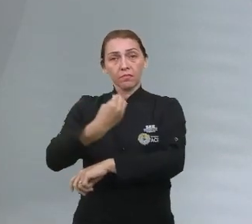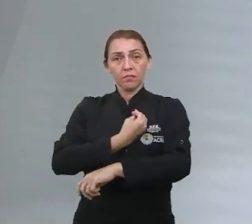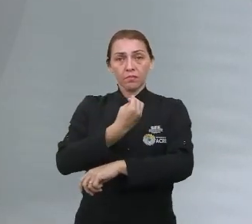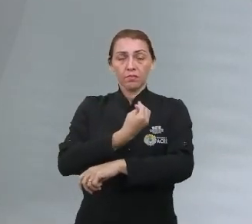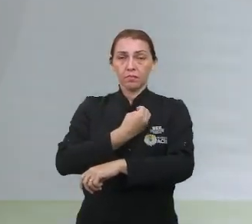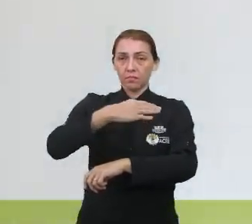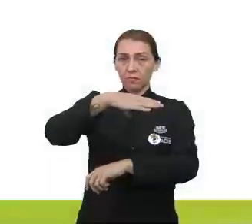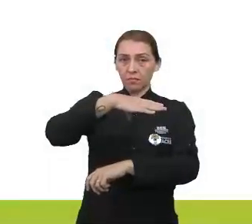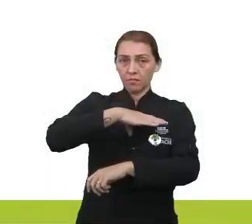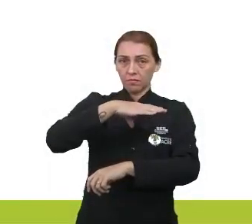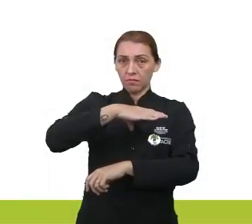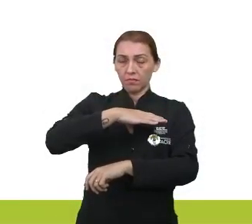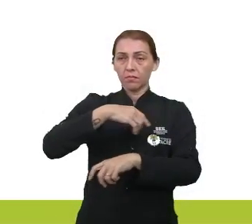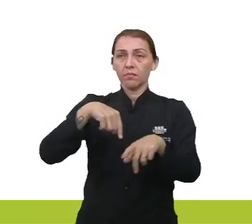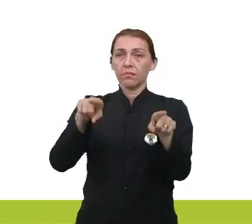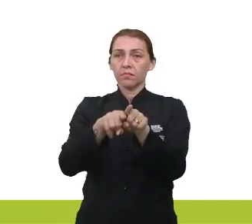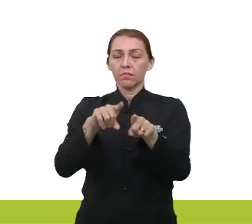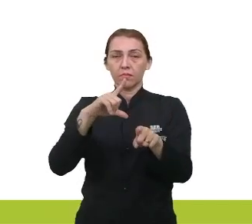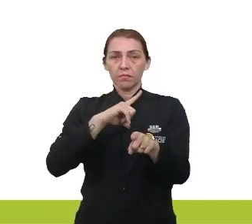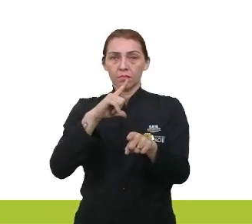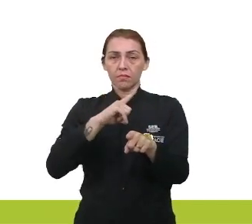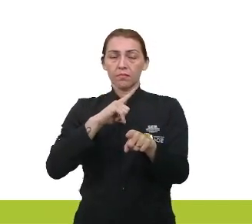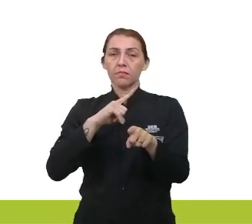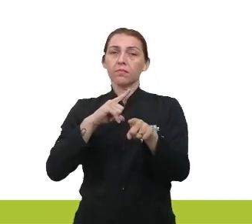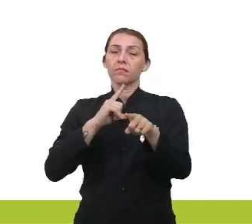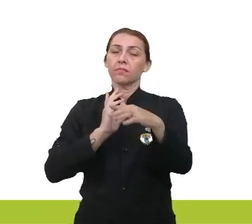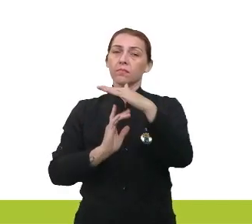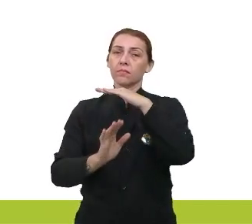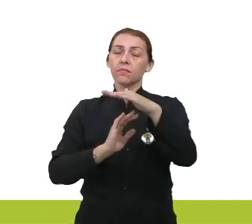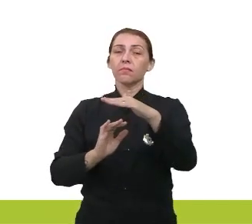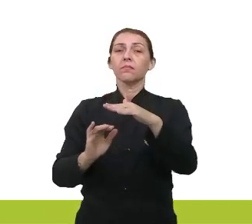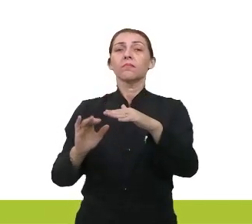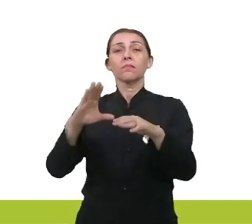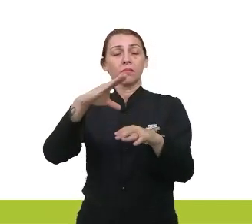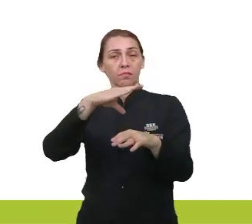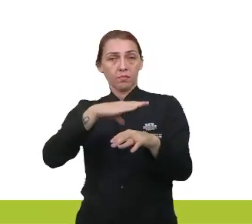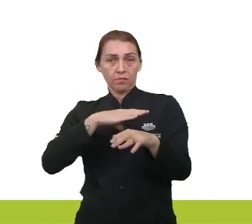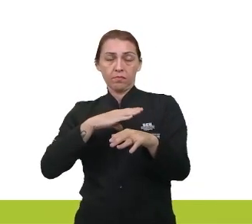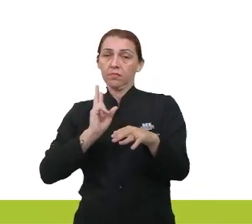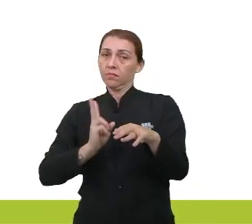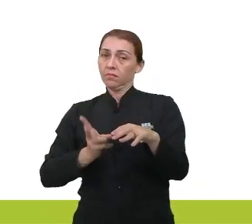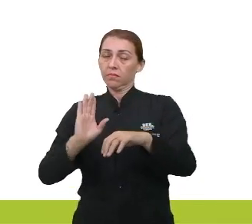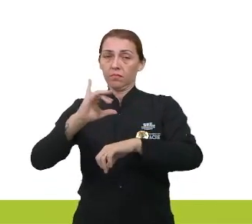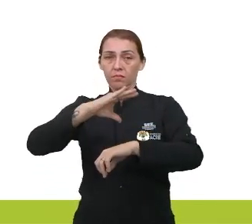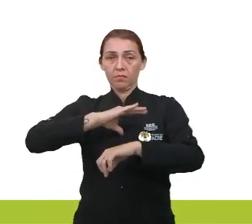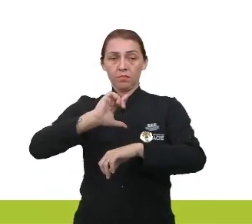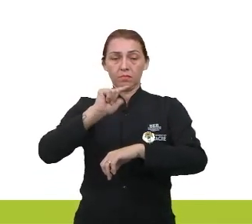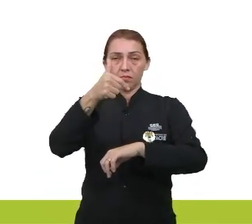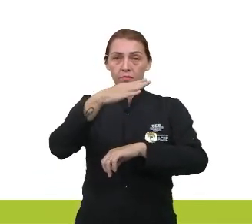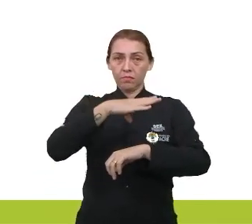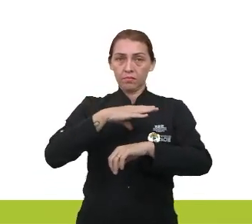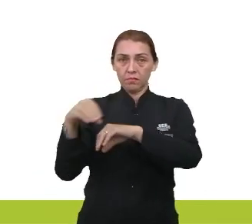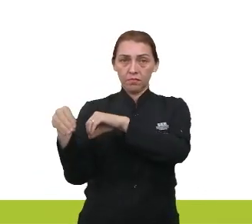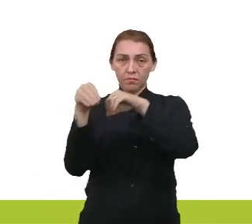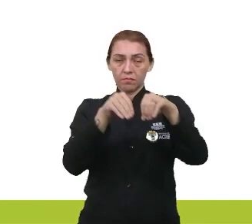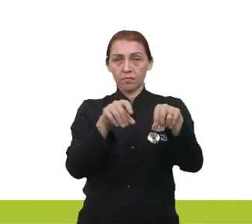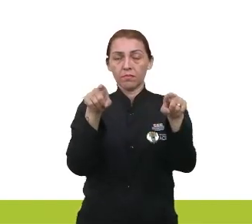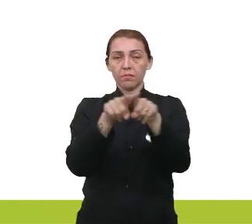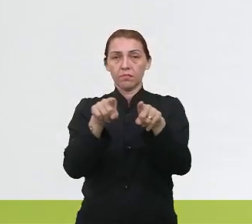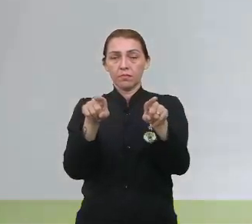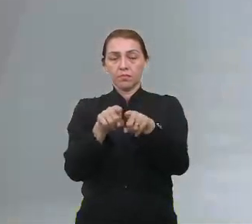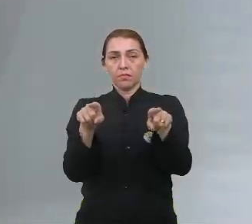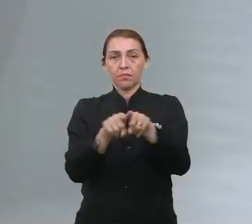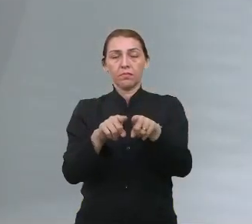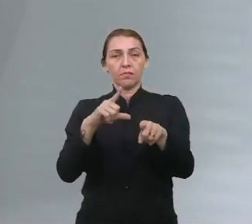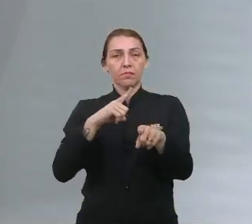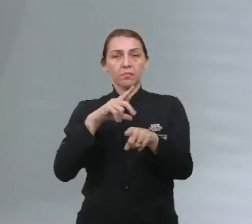cidade. Temos também aí a migração urbano-urbano, que é de uma cidade para outra. Uma migração que